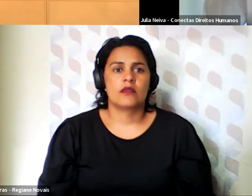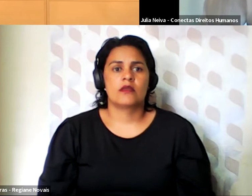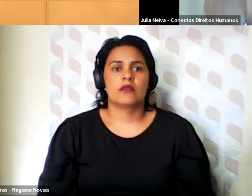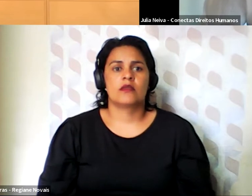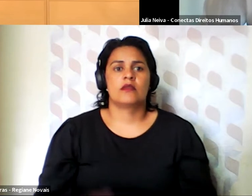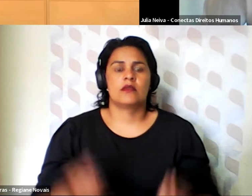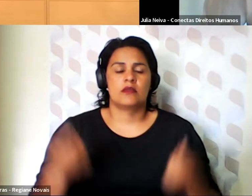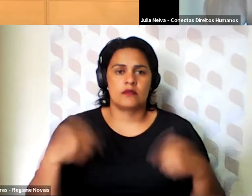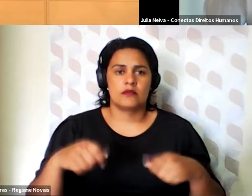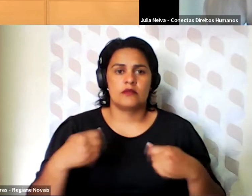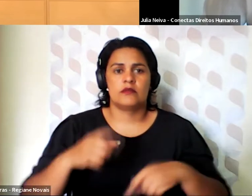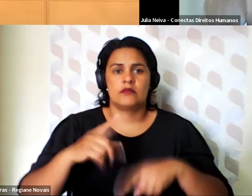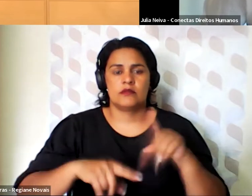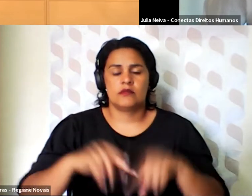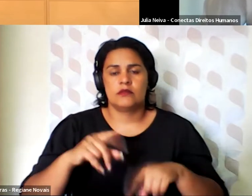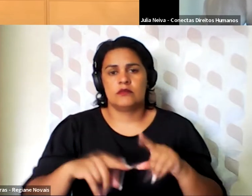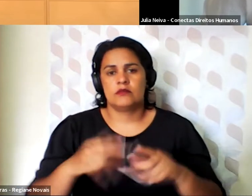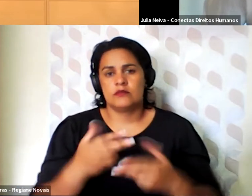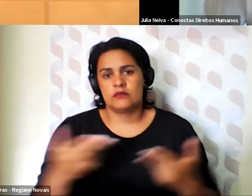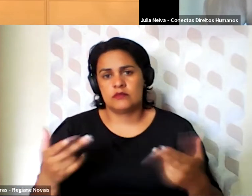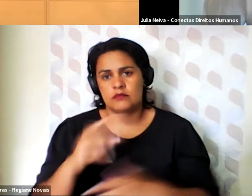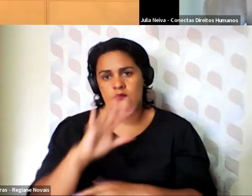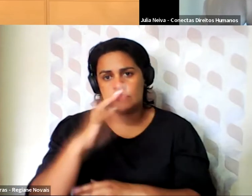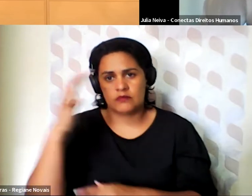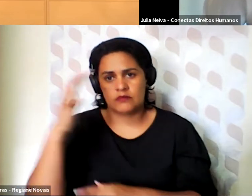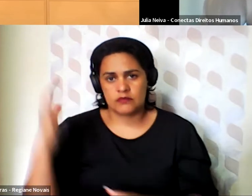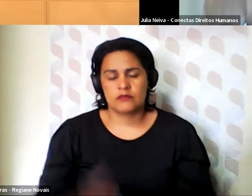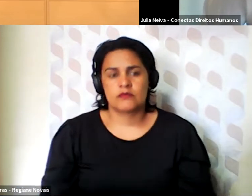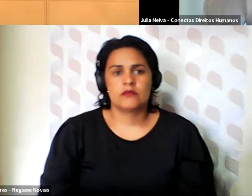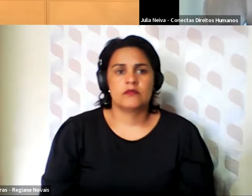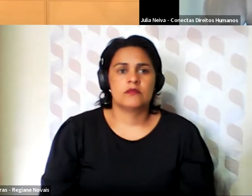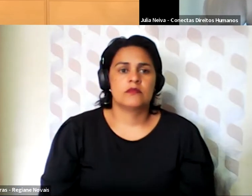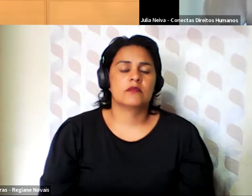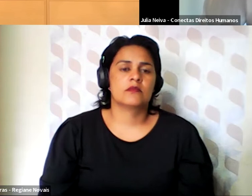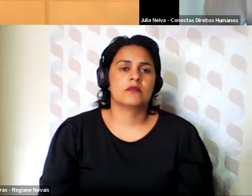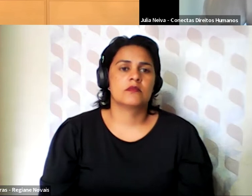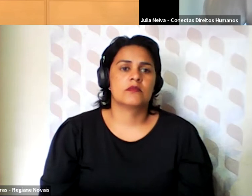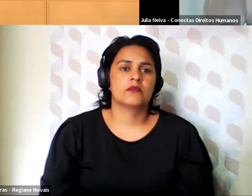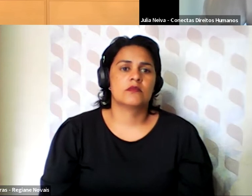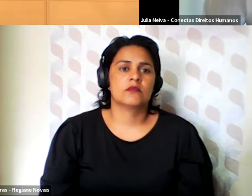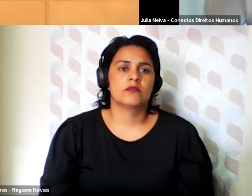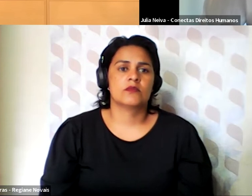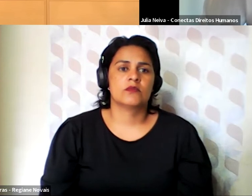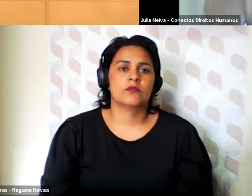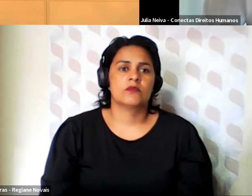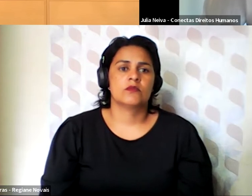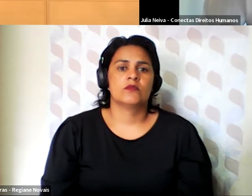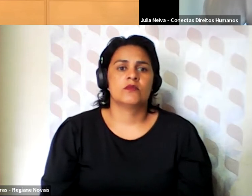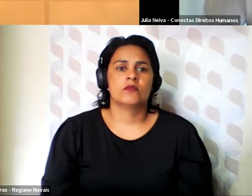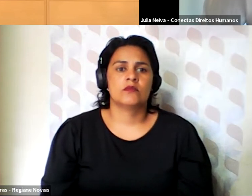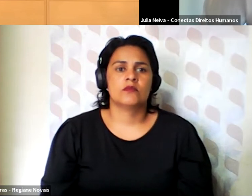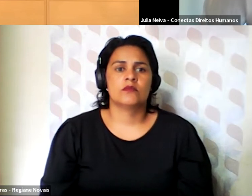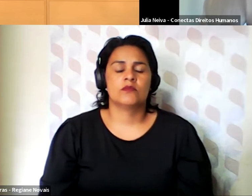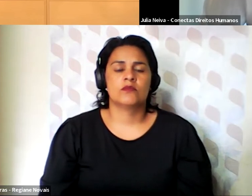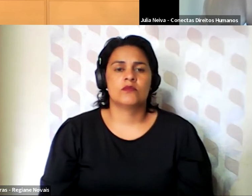então vou falar em português. Eu gostaria de saber, primeiramente, se relações comerciais, mas muito mais